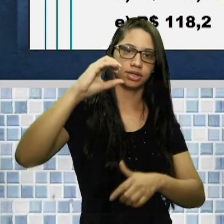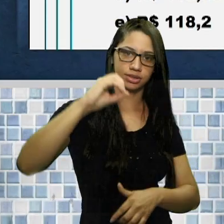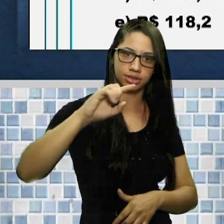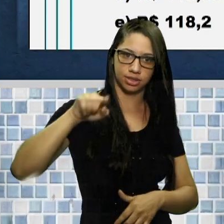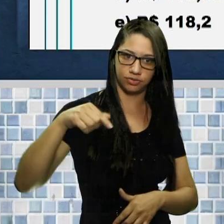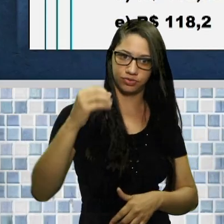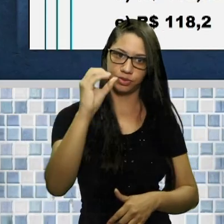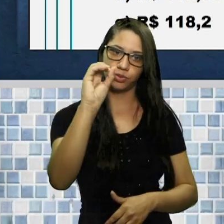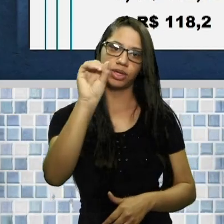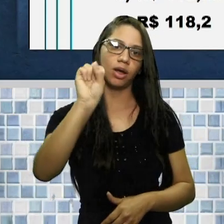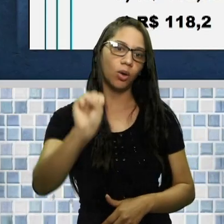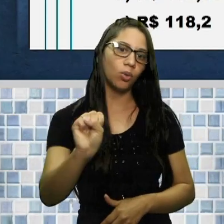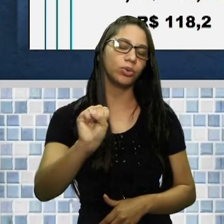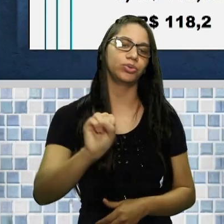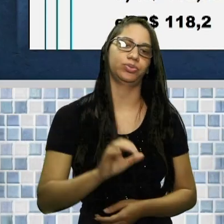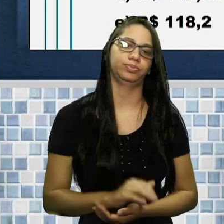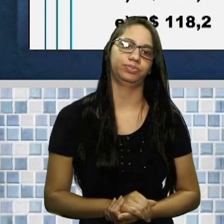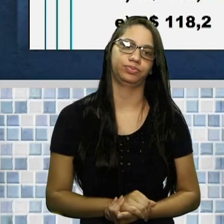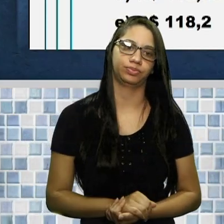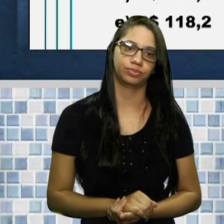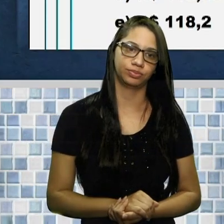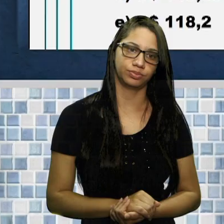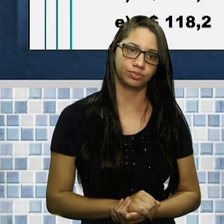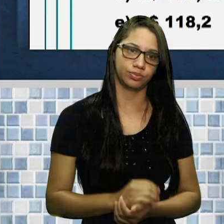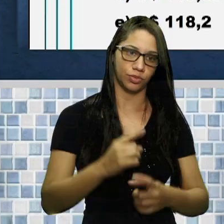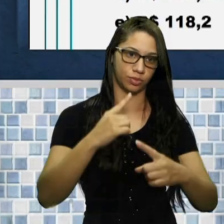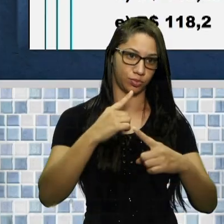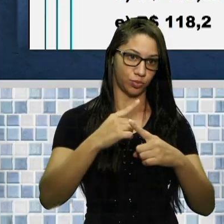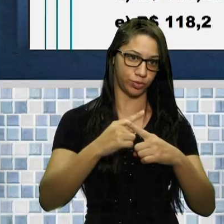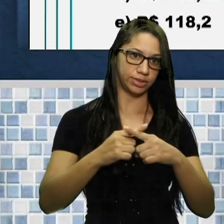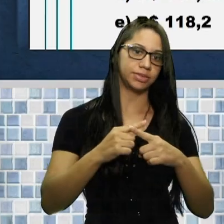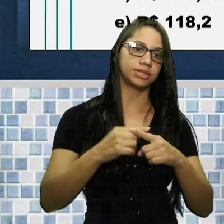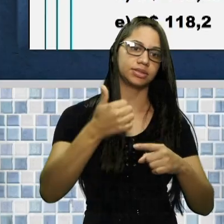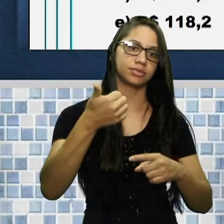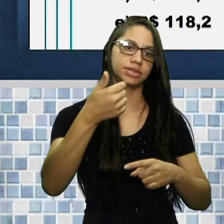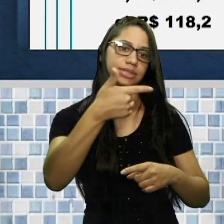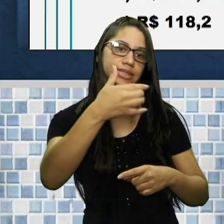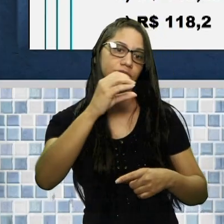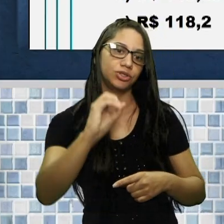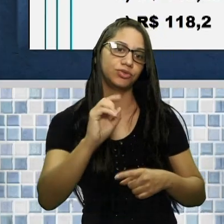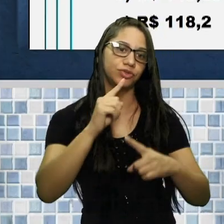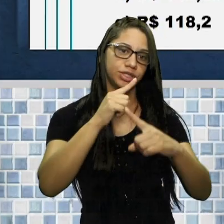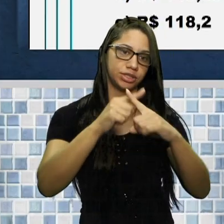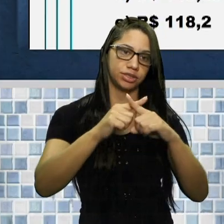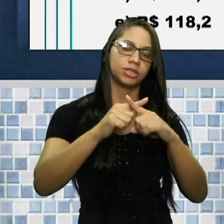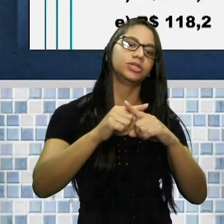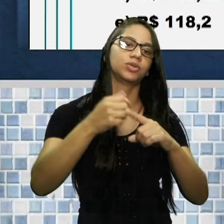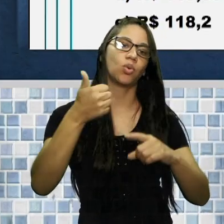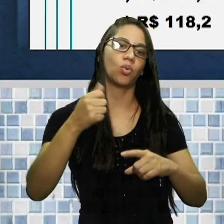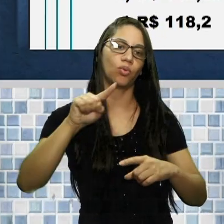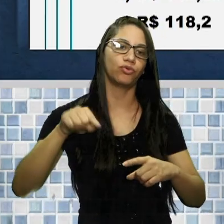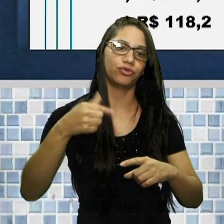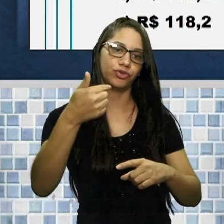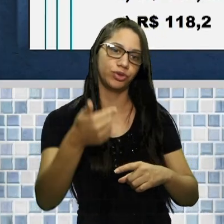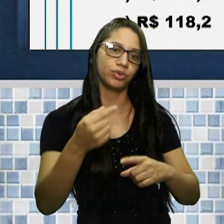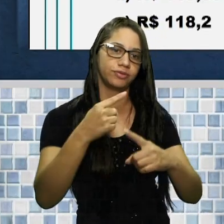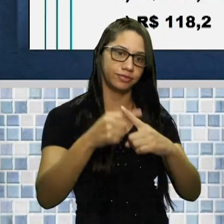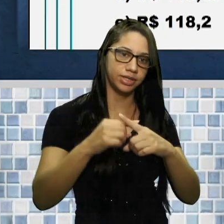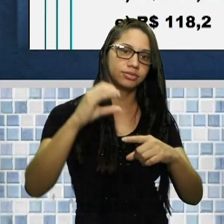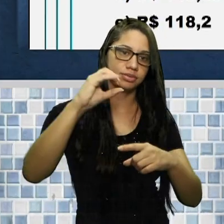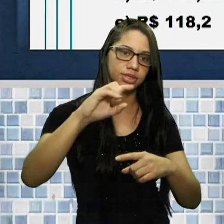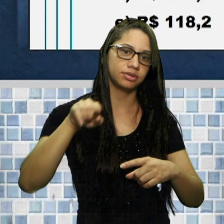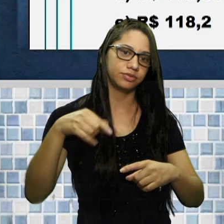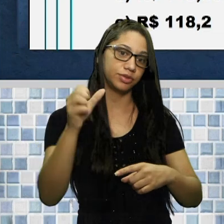por 100, encontramos 0,8. Nós temos aí uma multiplicação de 120 vezes